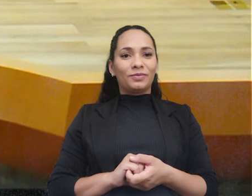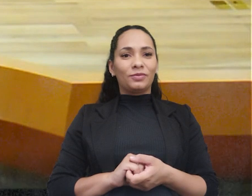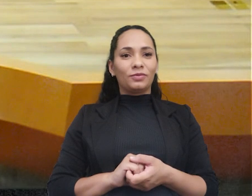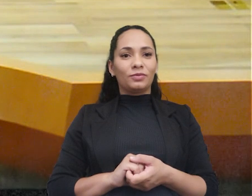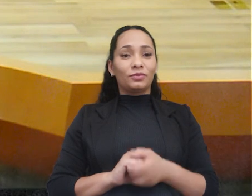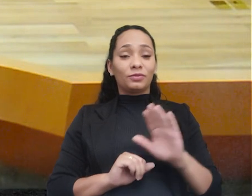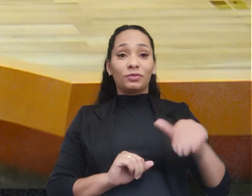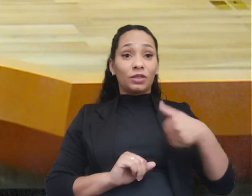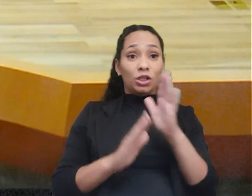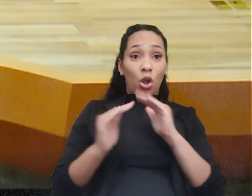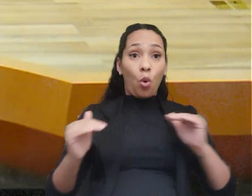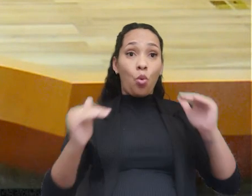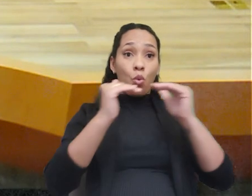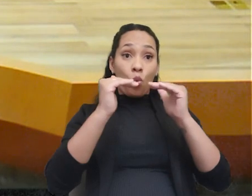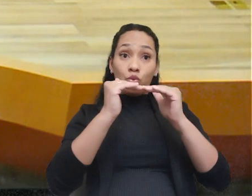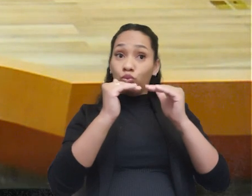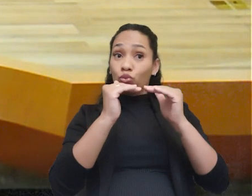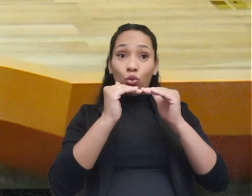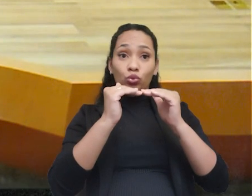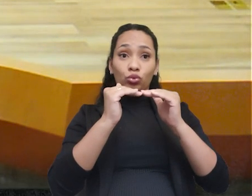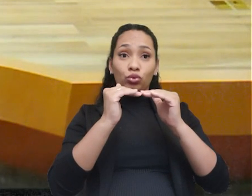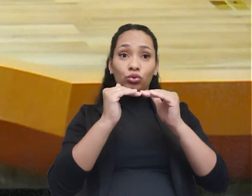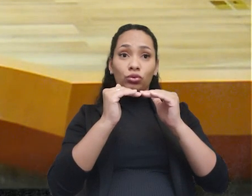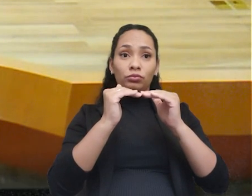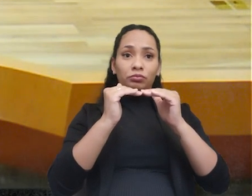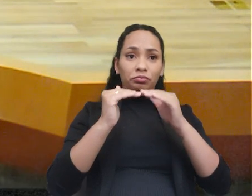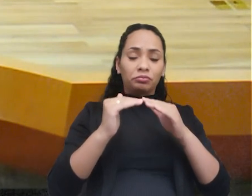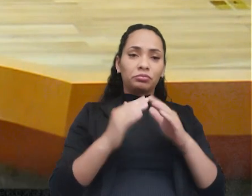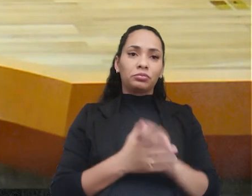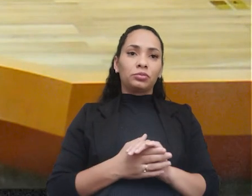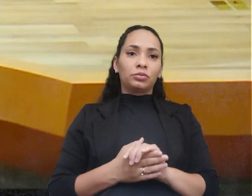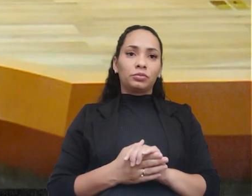Então, a unanimidade, afastaram as preliminares e no mérito negaram o provimento.